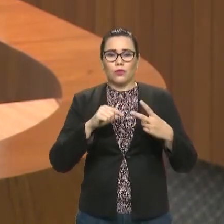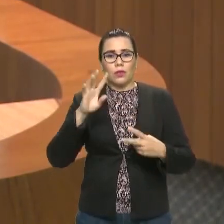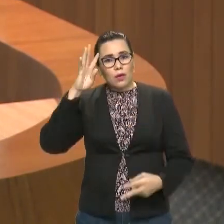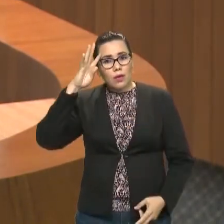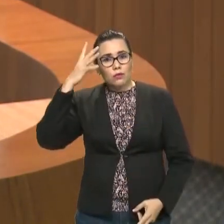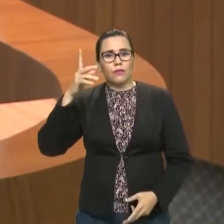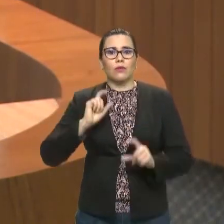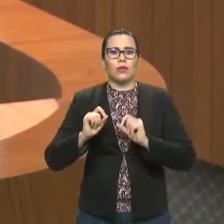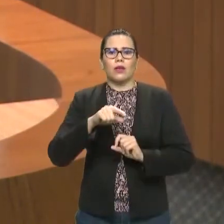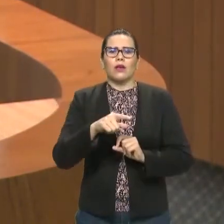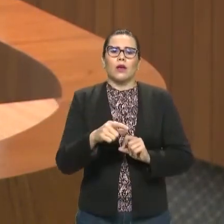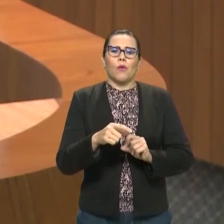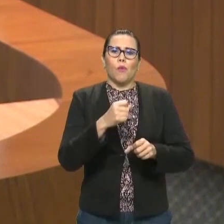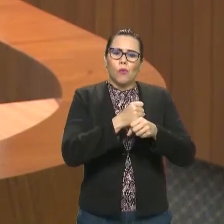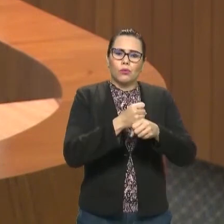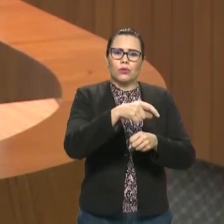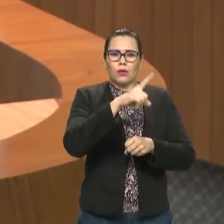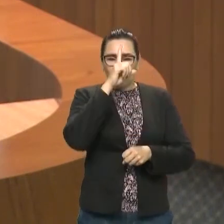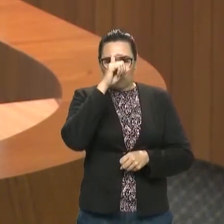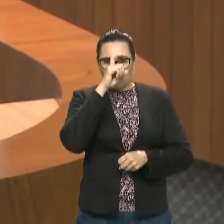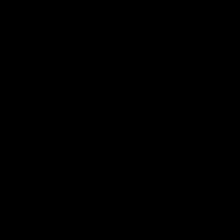e de entregar o povo que tanto merece Dom Pedro